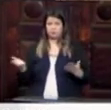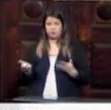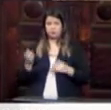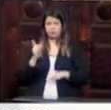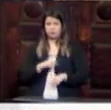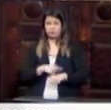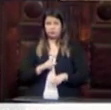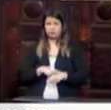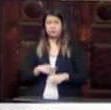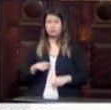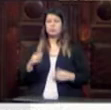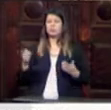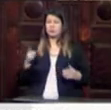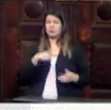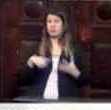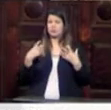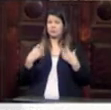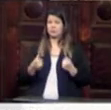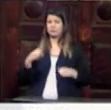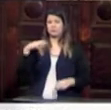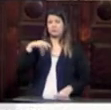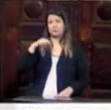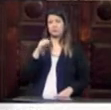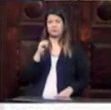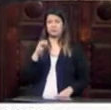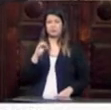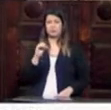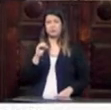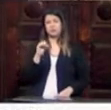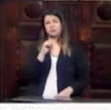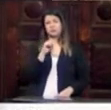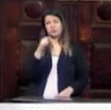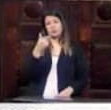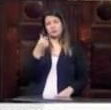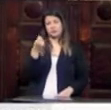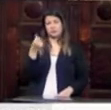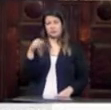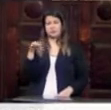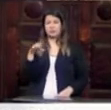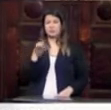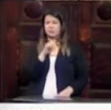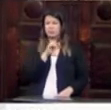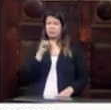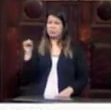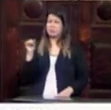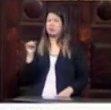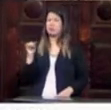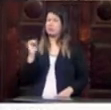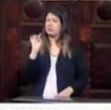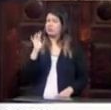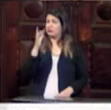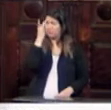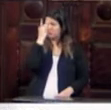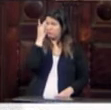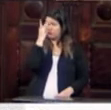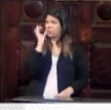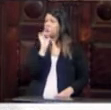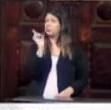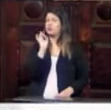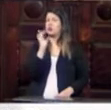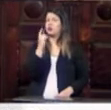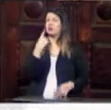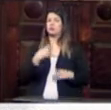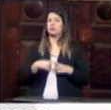a semana de maio, de 12 a 19, como a semana da memória dessa luta, não só porque é próximo ao Dia das Mães, o